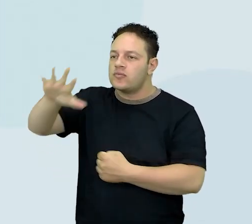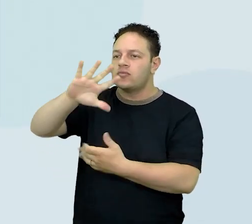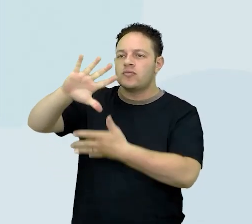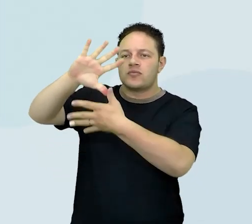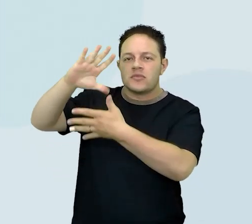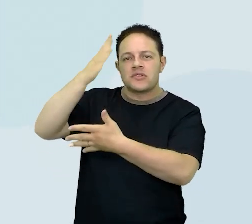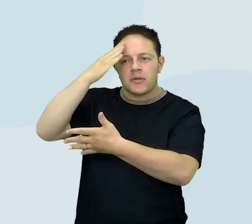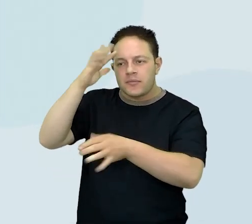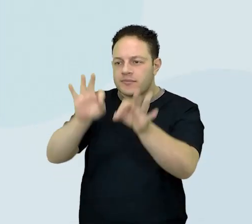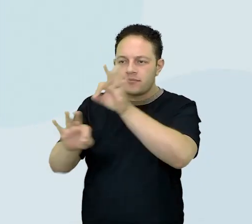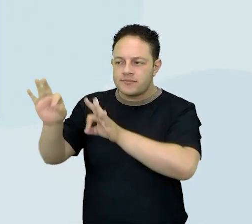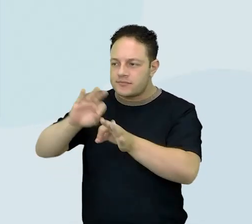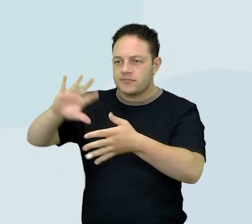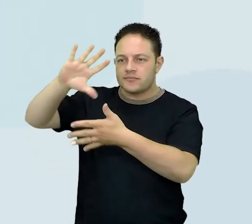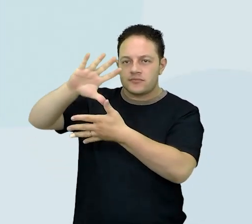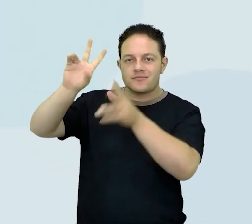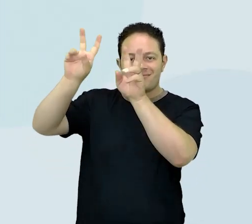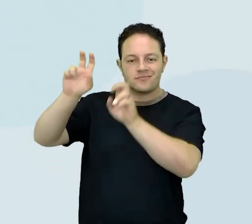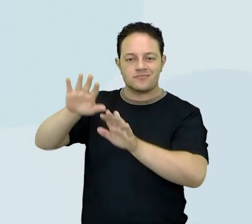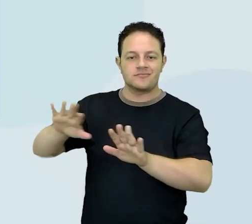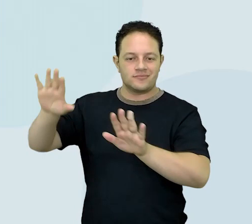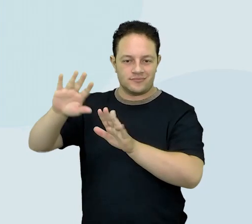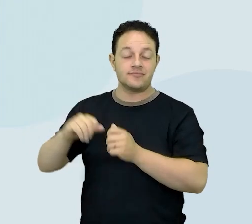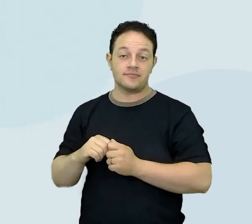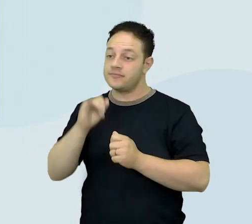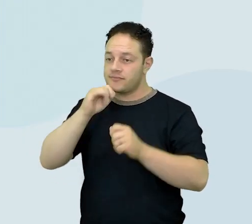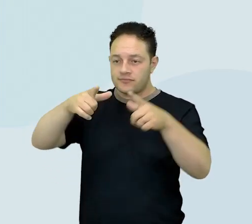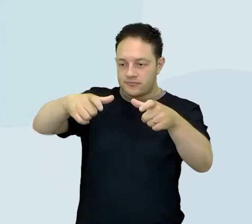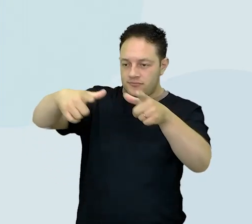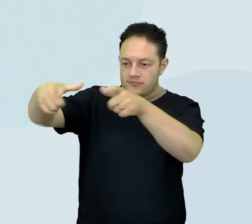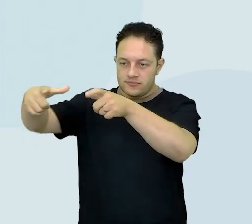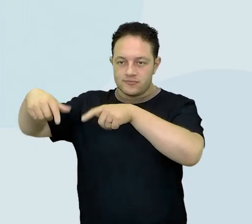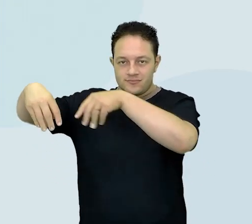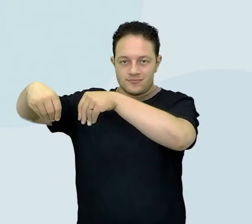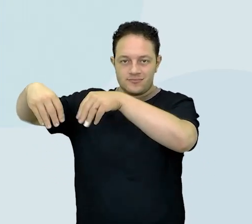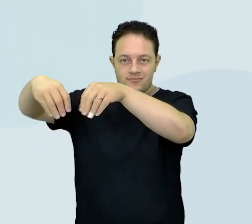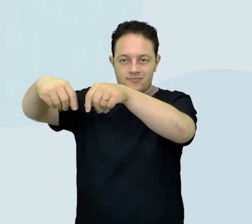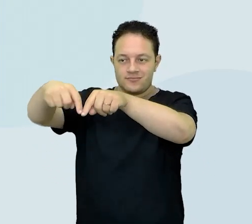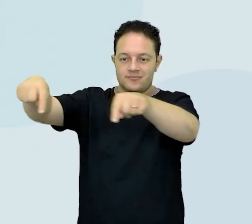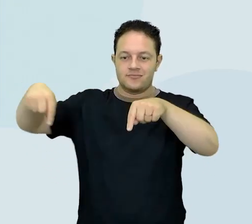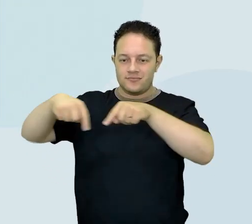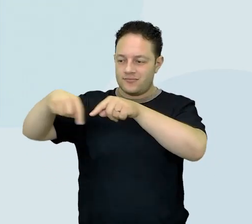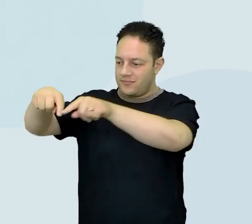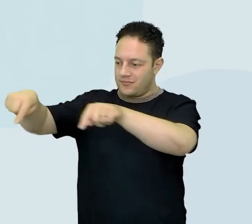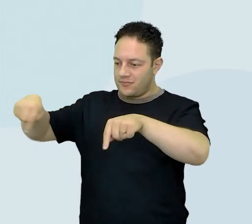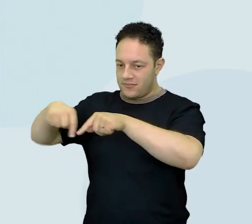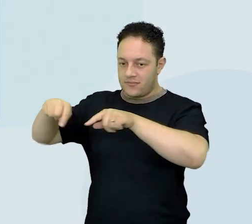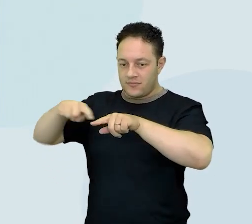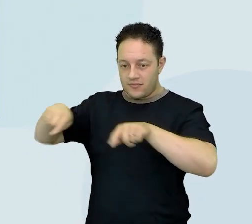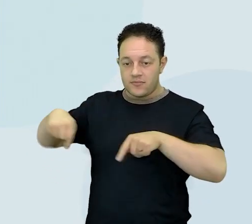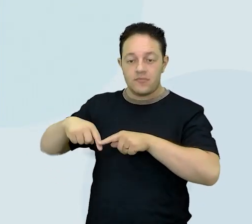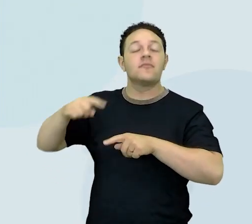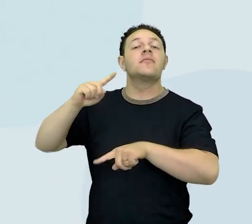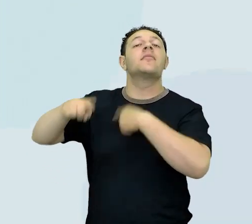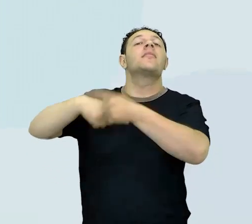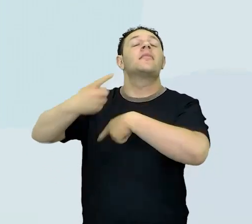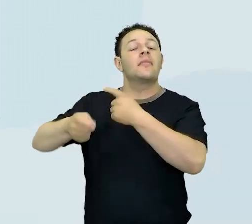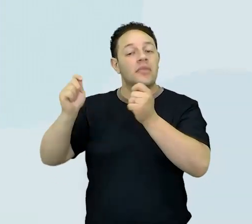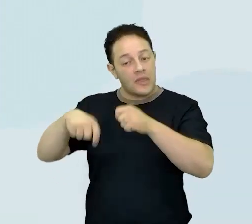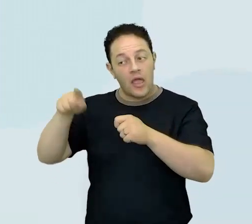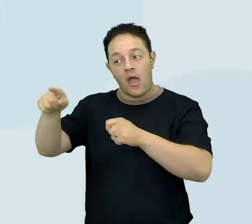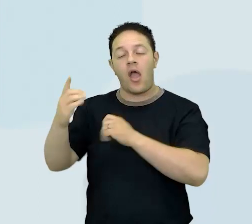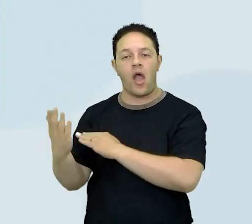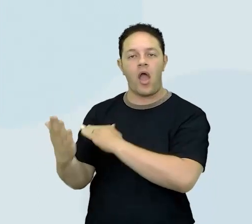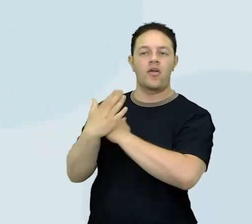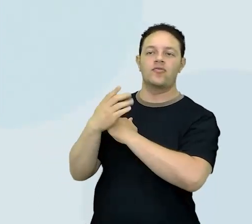de bases para o mapeamento temático. Então você fotografa os terrenos, né, para depois você usar isso